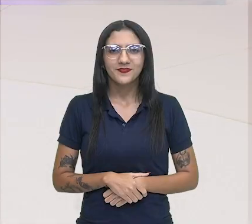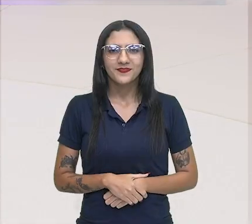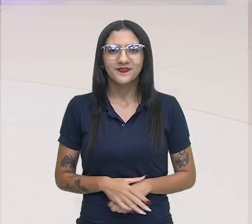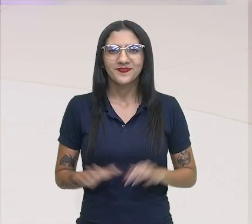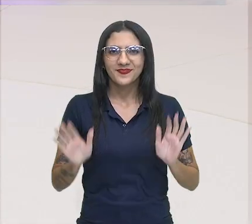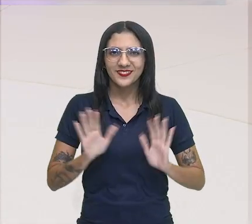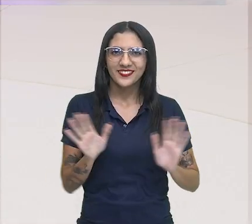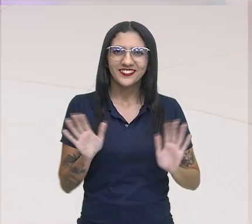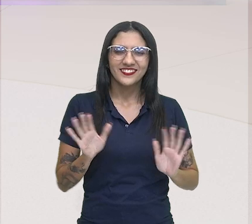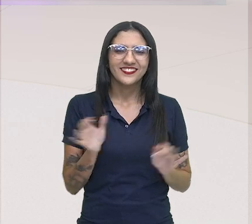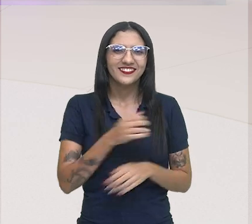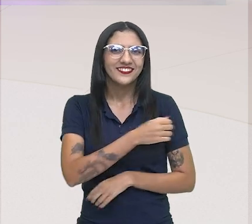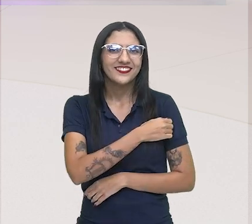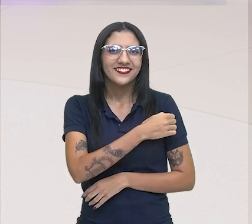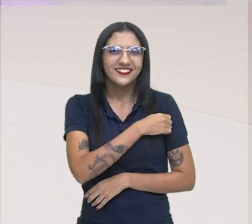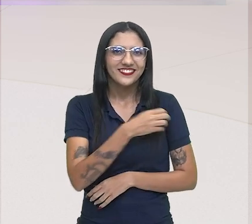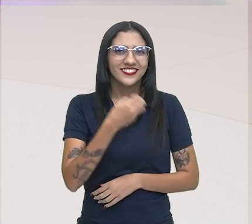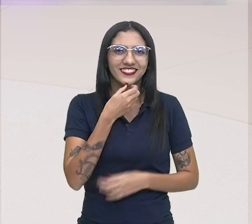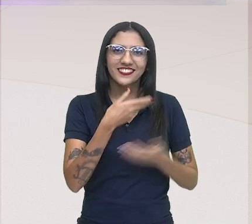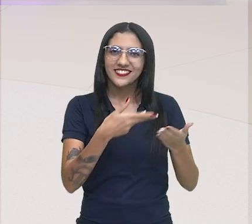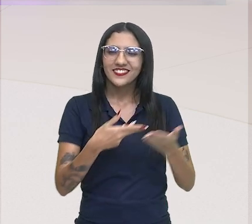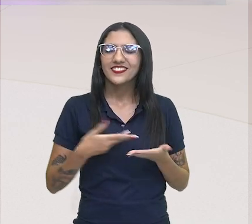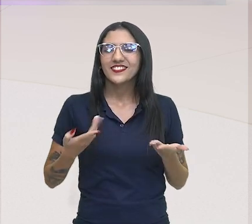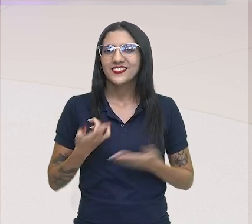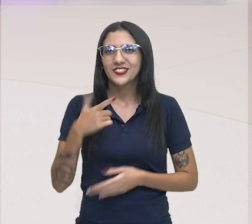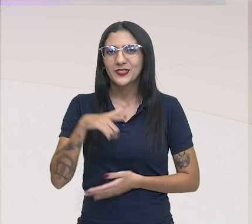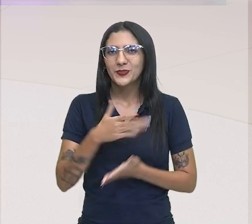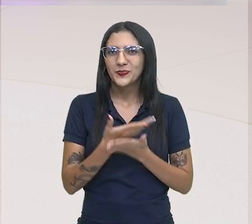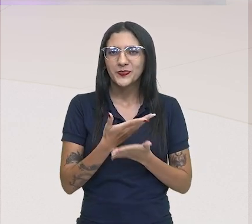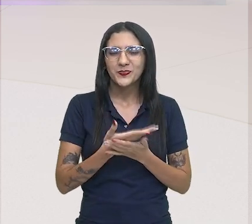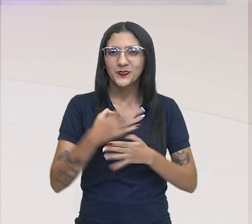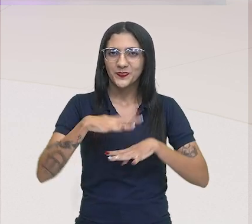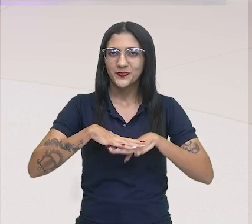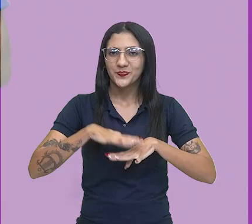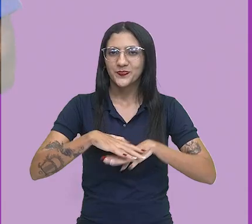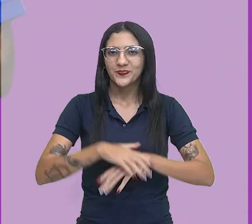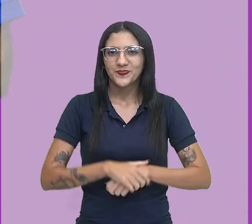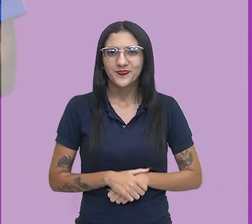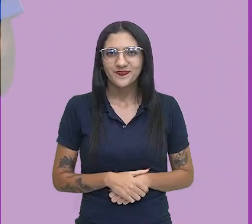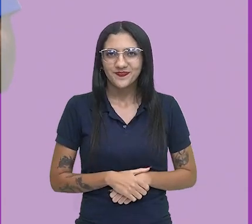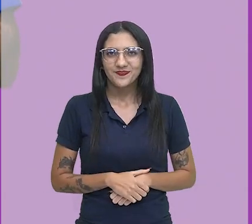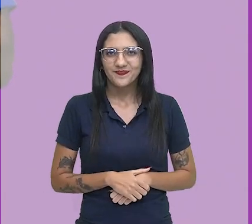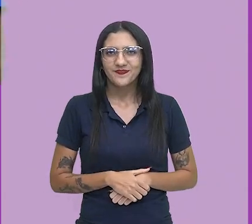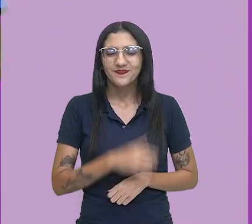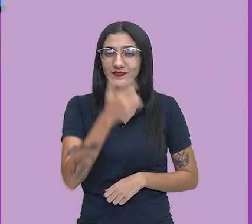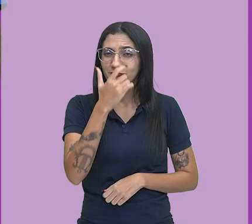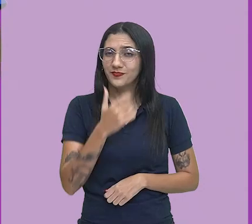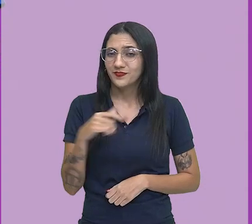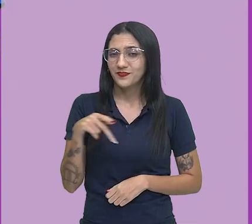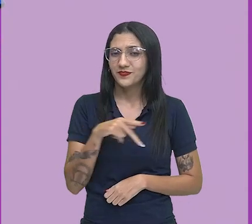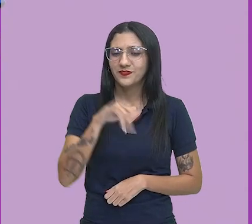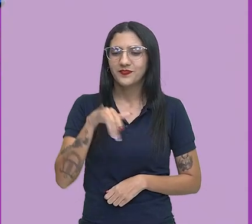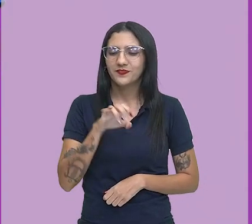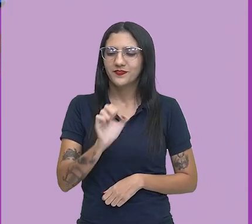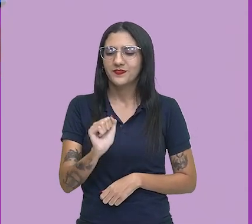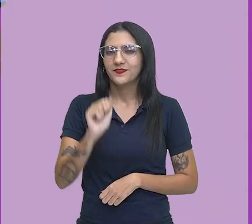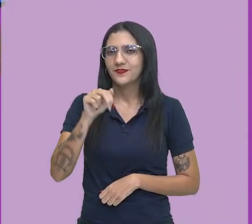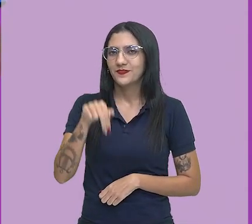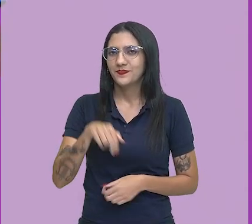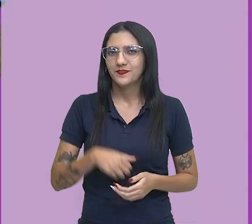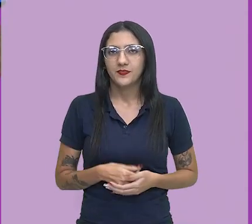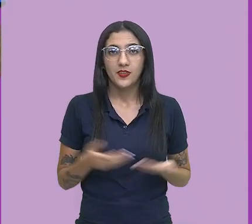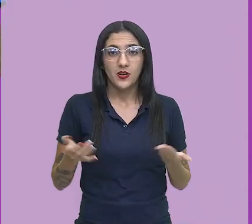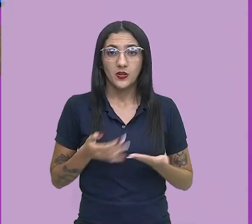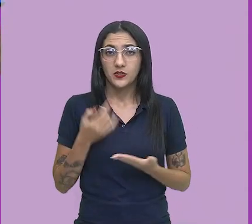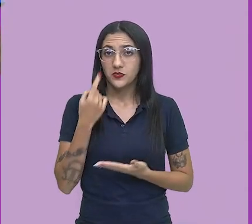Olá, alunos, sejam todos bem-vindos a mais uma aula de matemática. Eu sou o professor Jean Nobre e hoje nós iremos